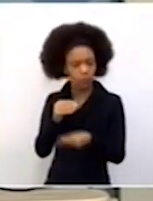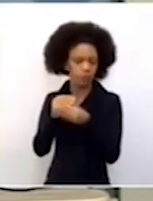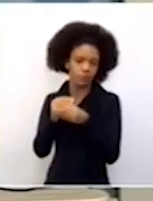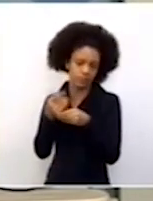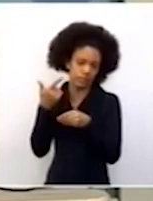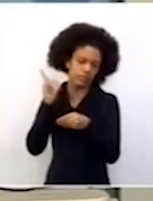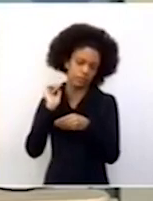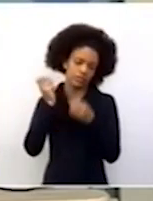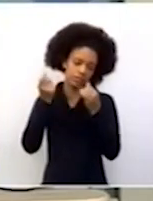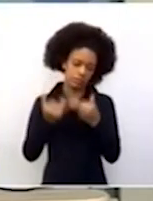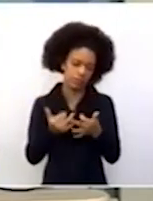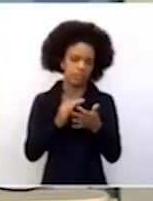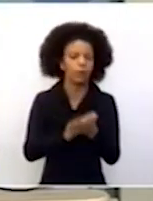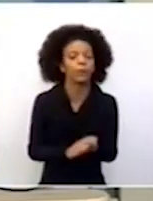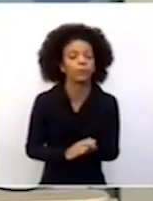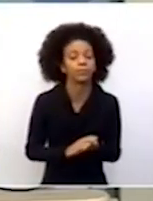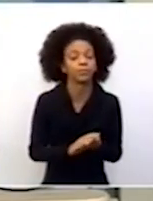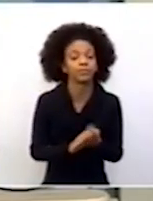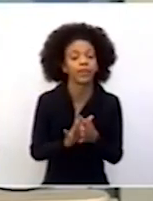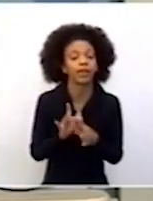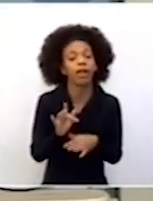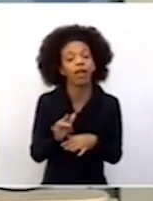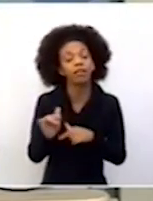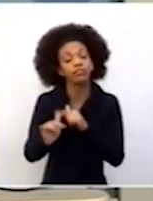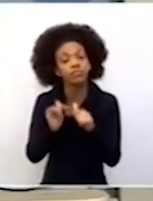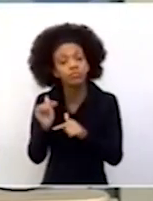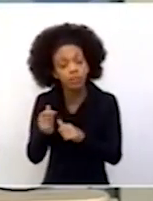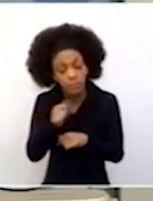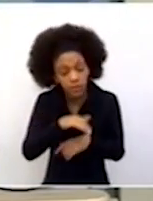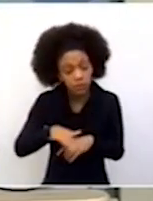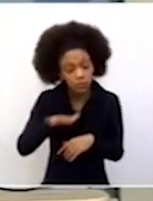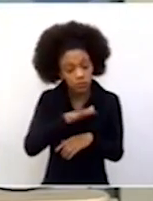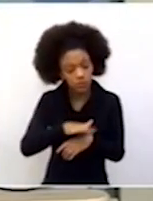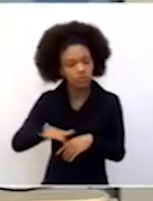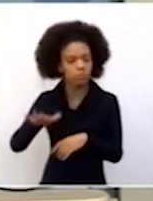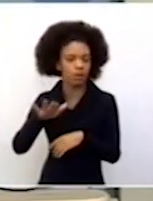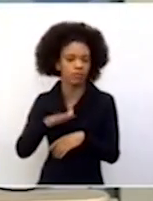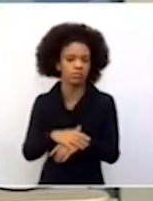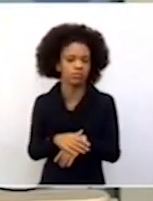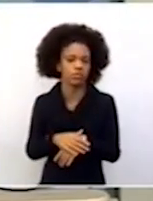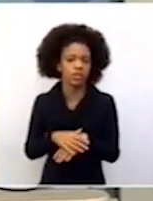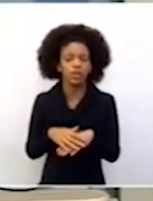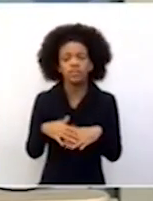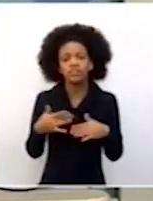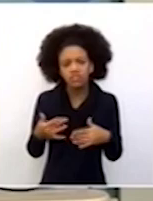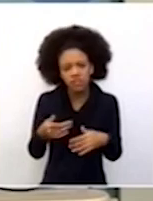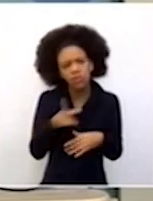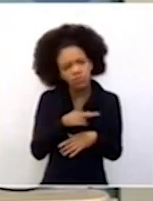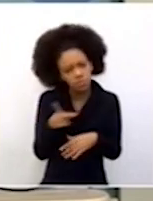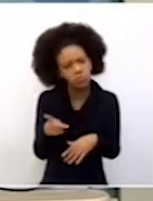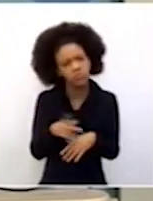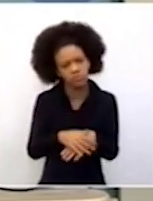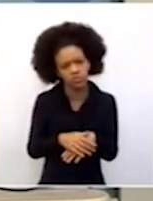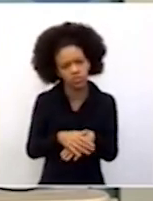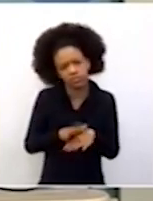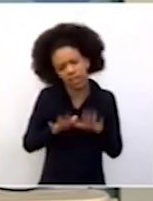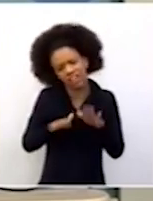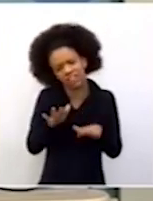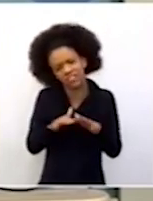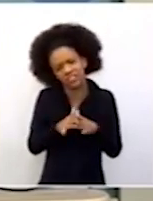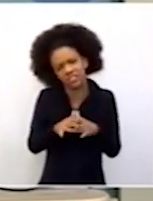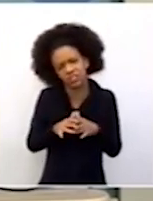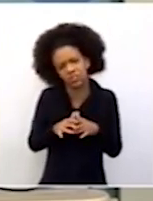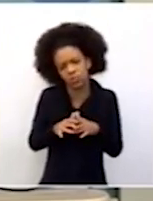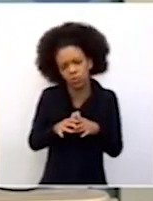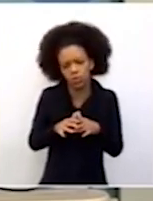né, sobre essa questão de trabalhar uns espaços maker, né. Então, os professores, né, geralmente tem um cantinho na sala